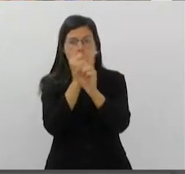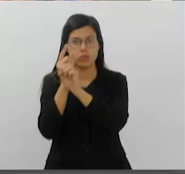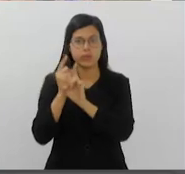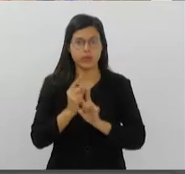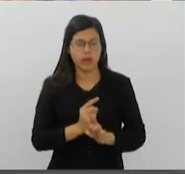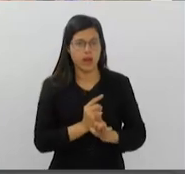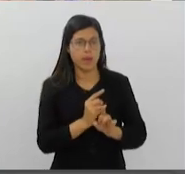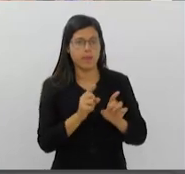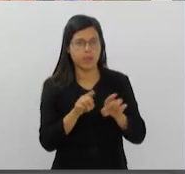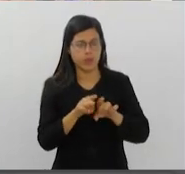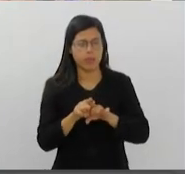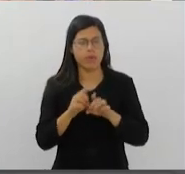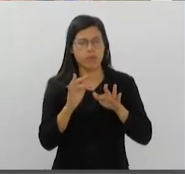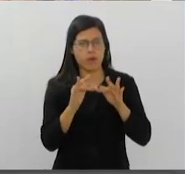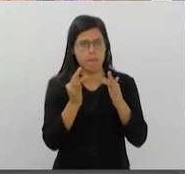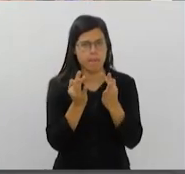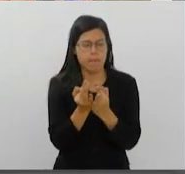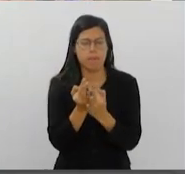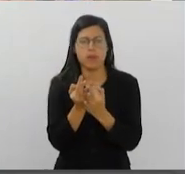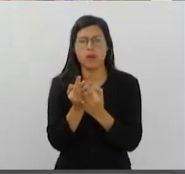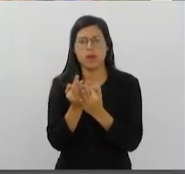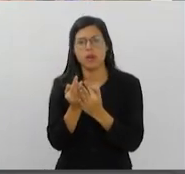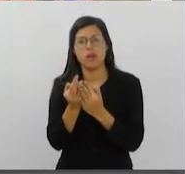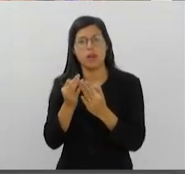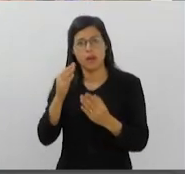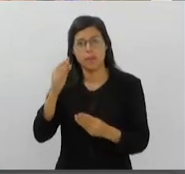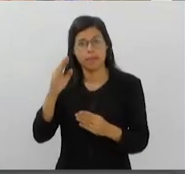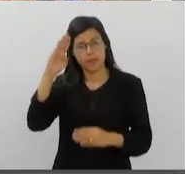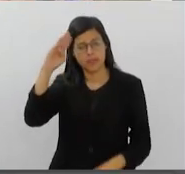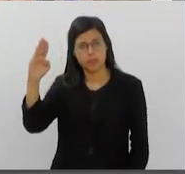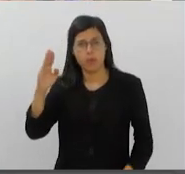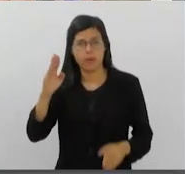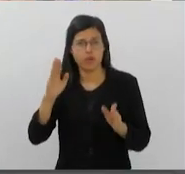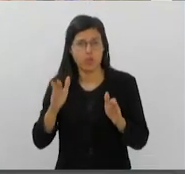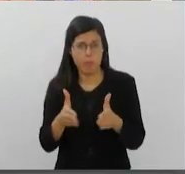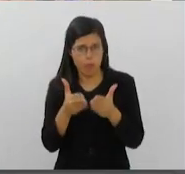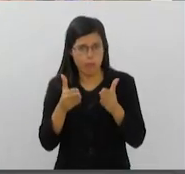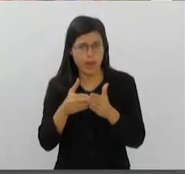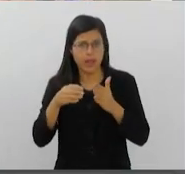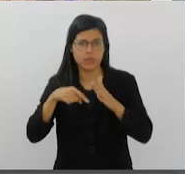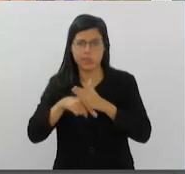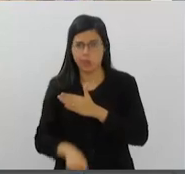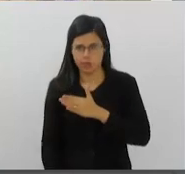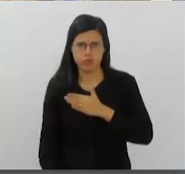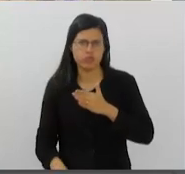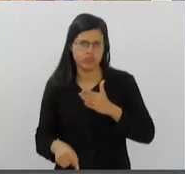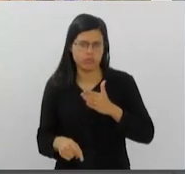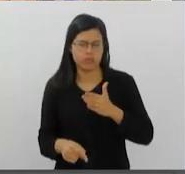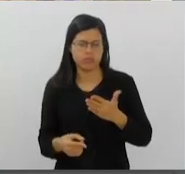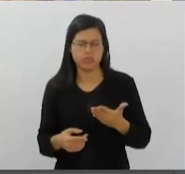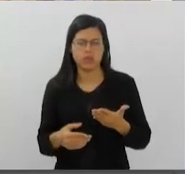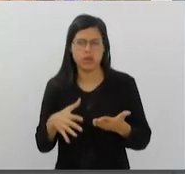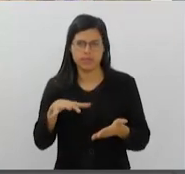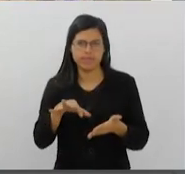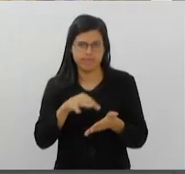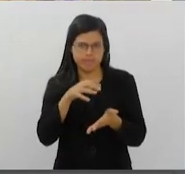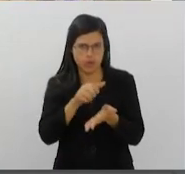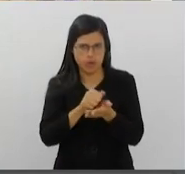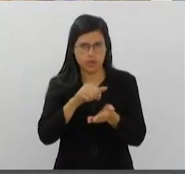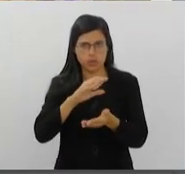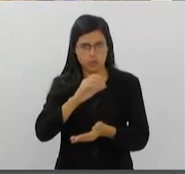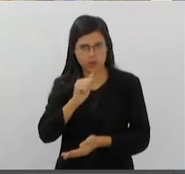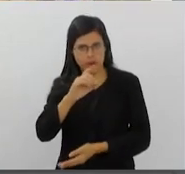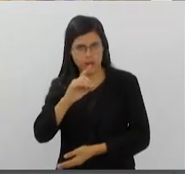famílias, especialmente aquelas em situação de pobreza e extrema pobreza, para registro no Cadastro Único. E aí essas famílias elas